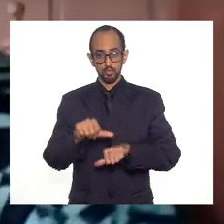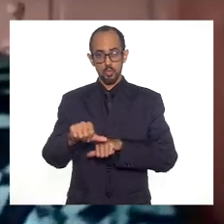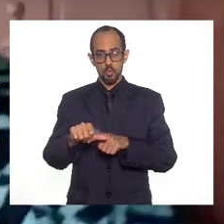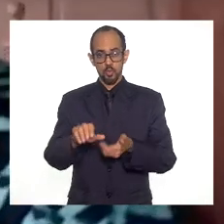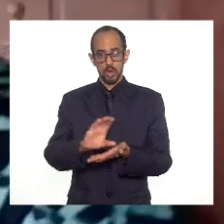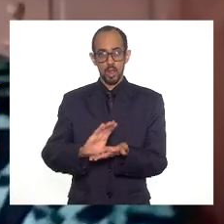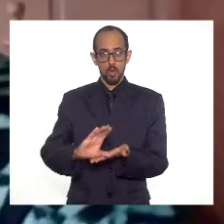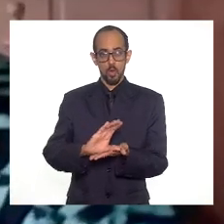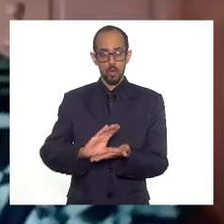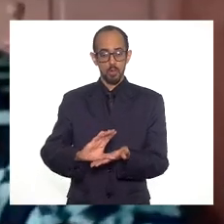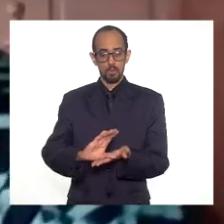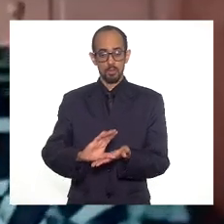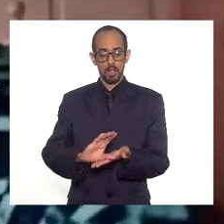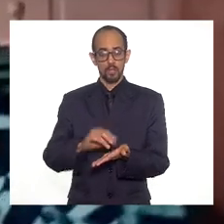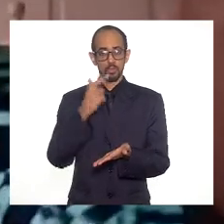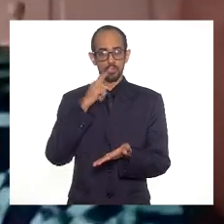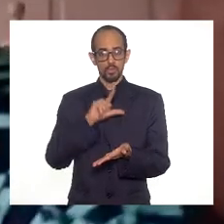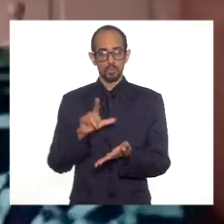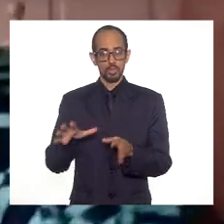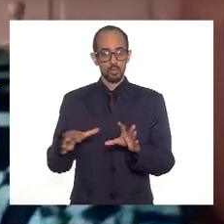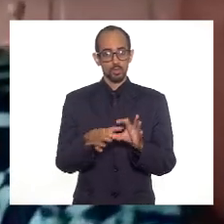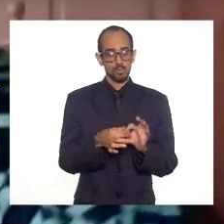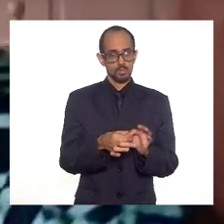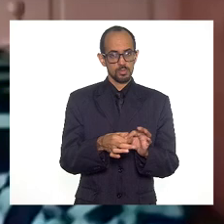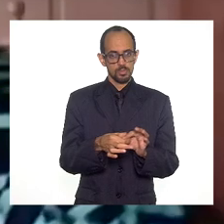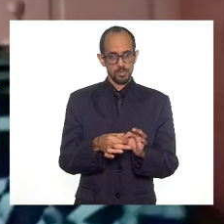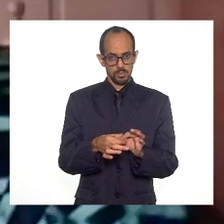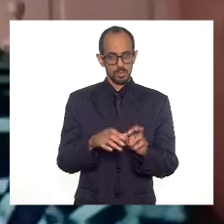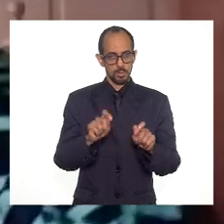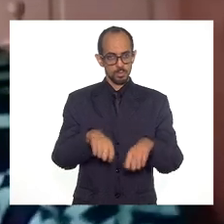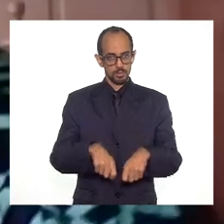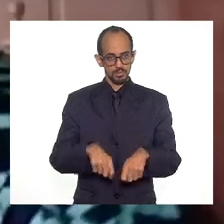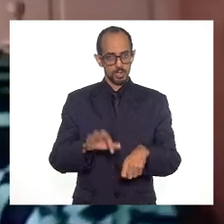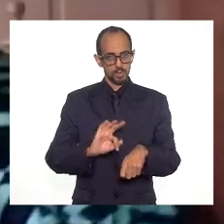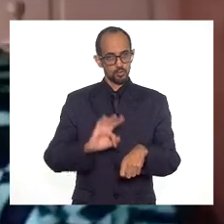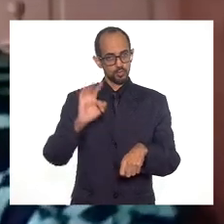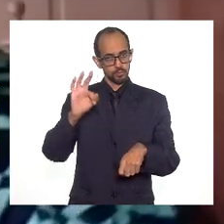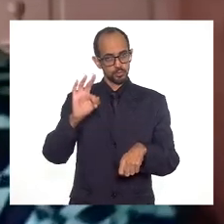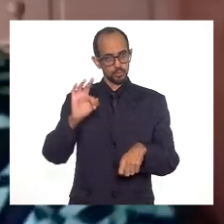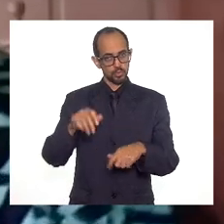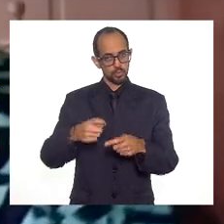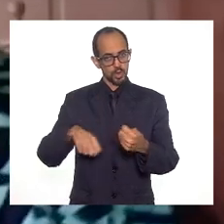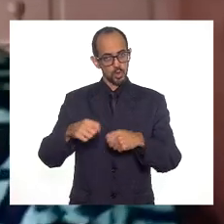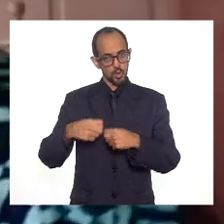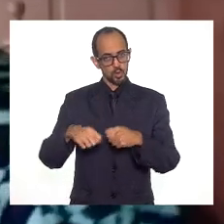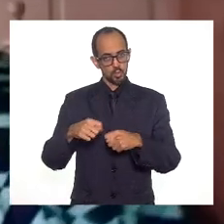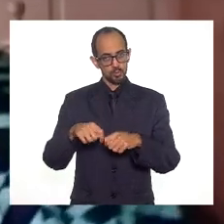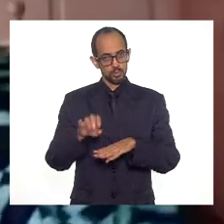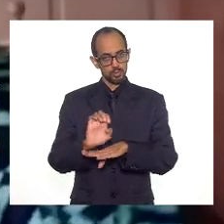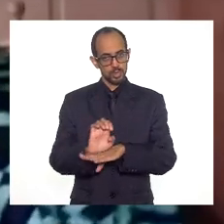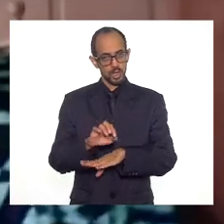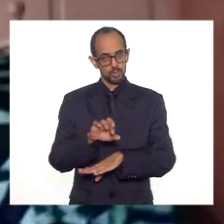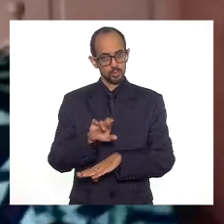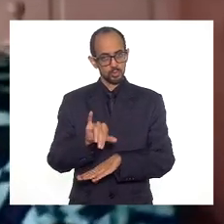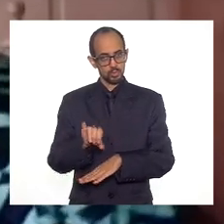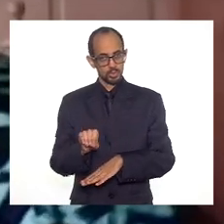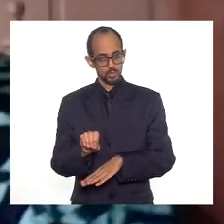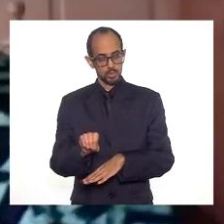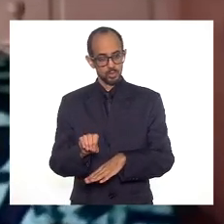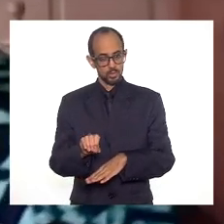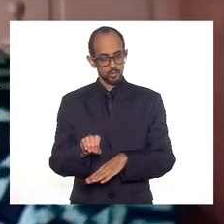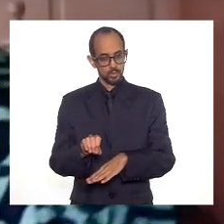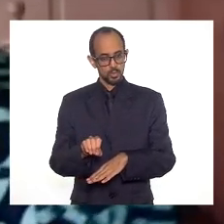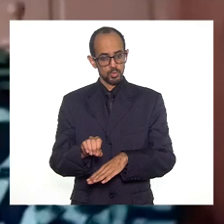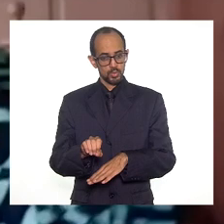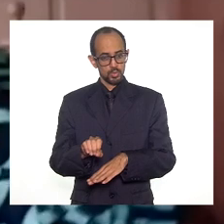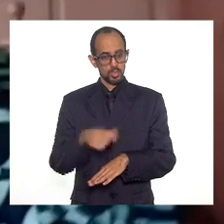garantir lastreamento, para garantir possibilidade de futuro econômico para o Estado do Rio de Janeiro, combalido com uma